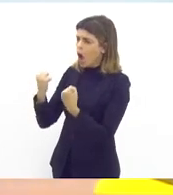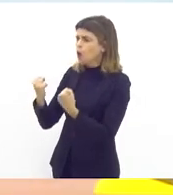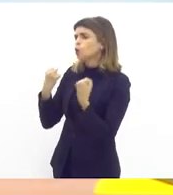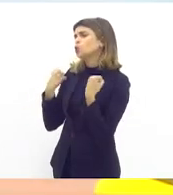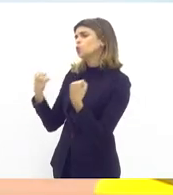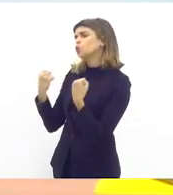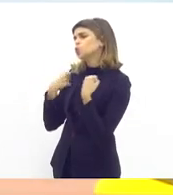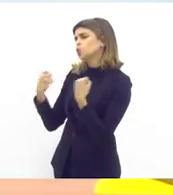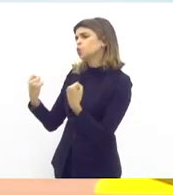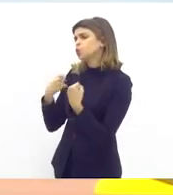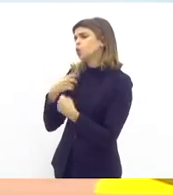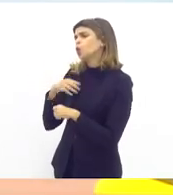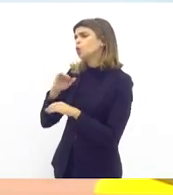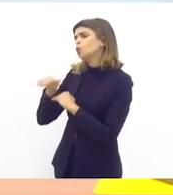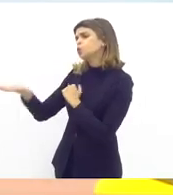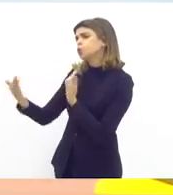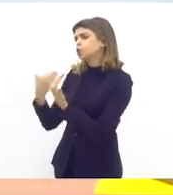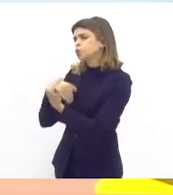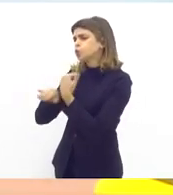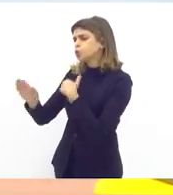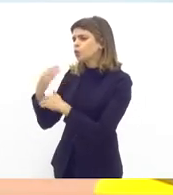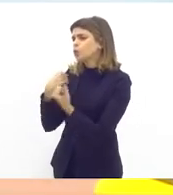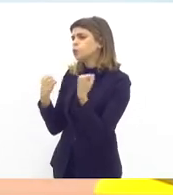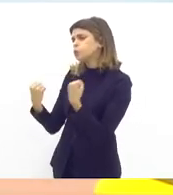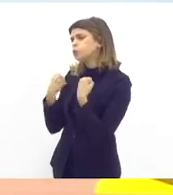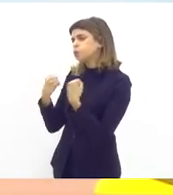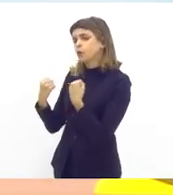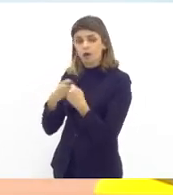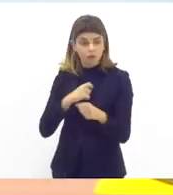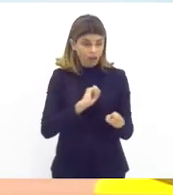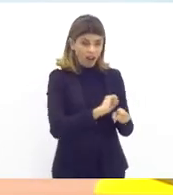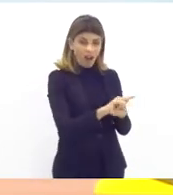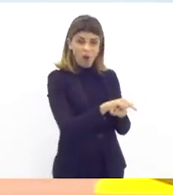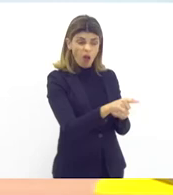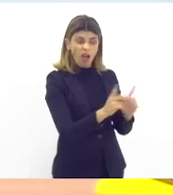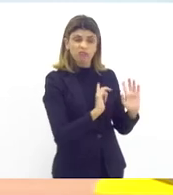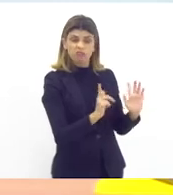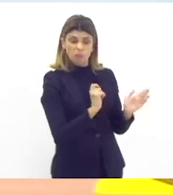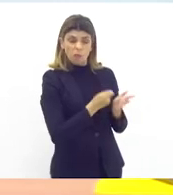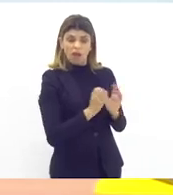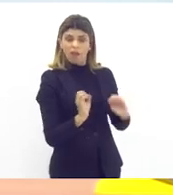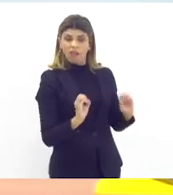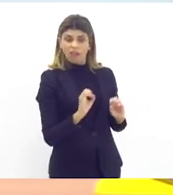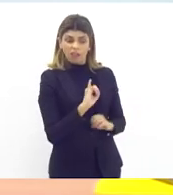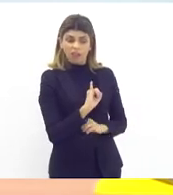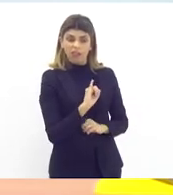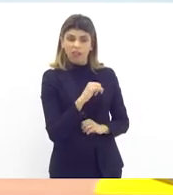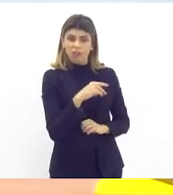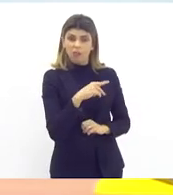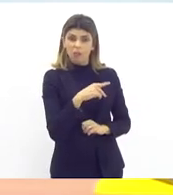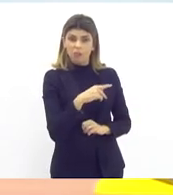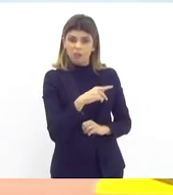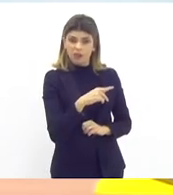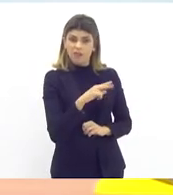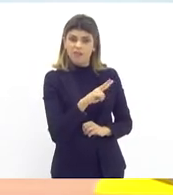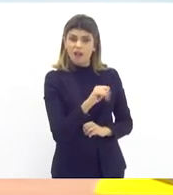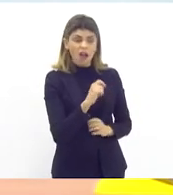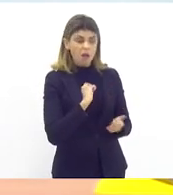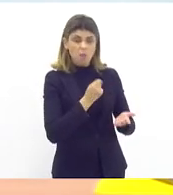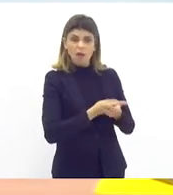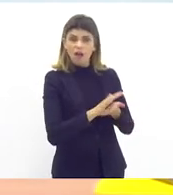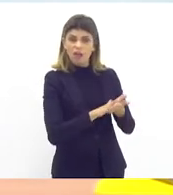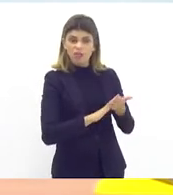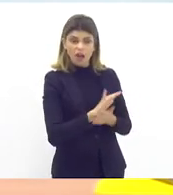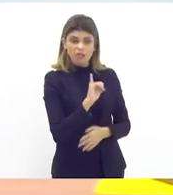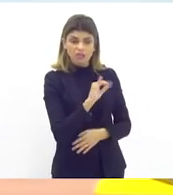imposto pelo uso do automóvel que eu vou ter, ou posso optar por alugar o automóvel ao longo do tempo. Não é a tributação que deve me fazer escolher um jeito ou outro